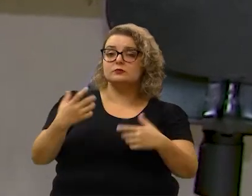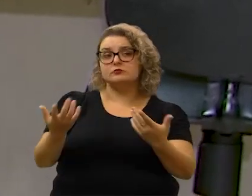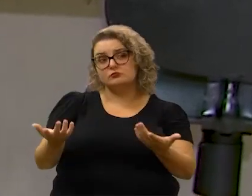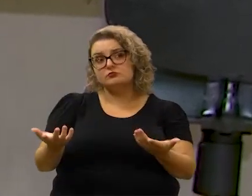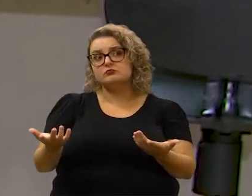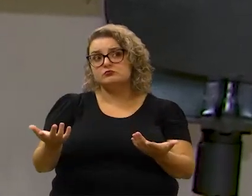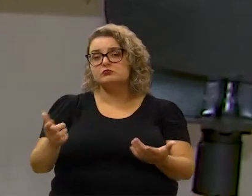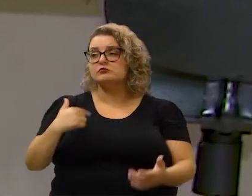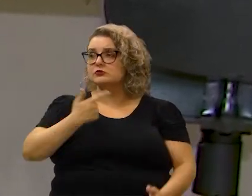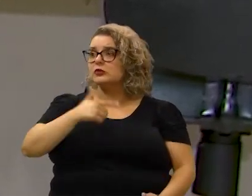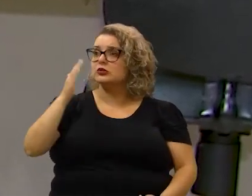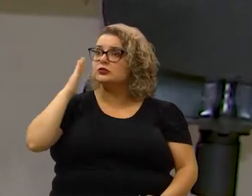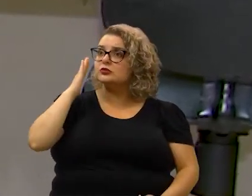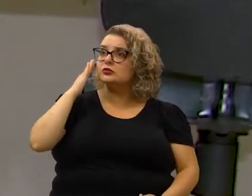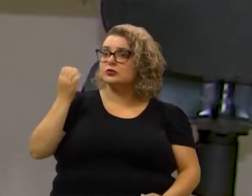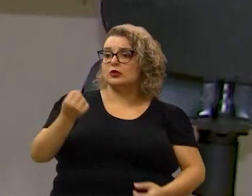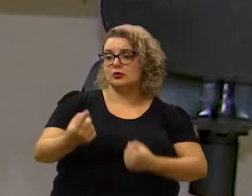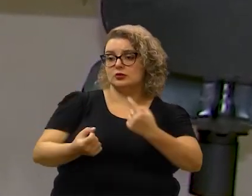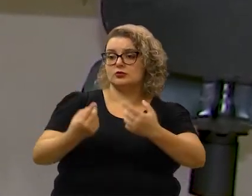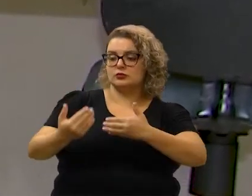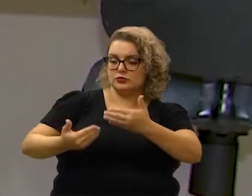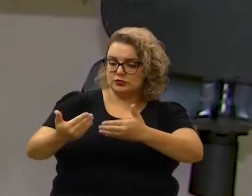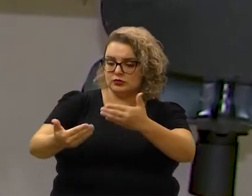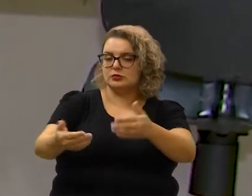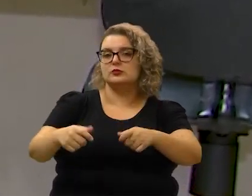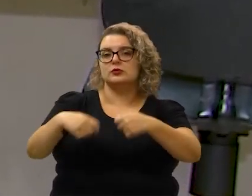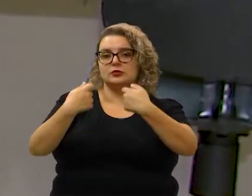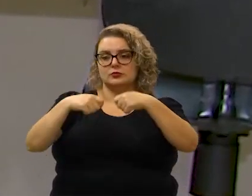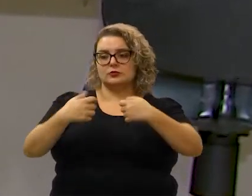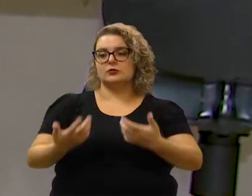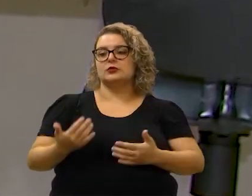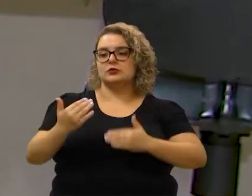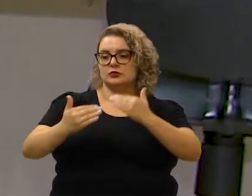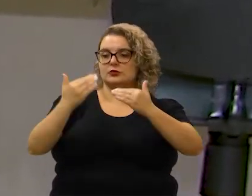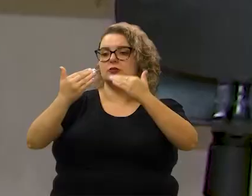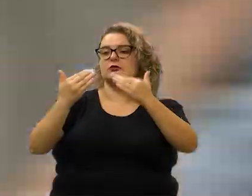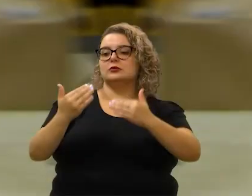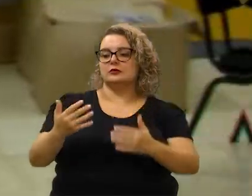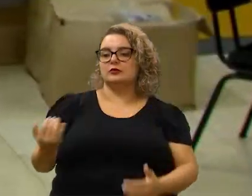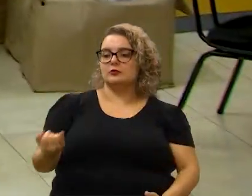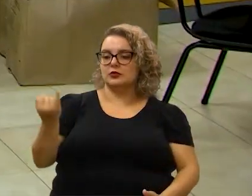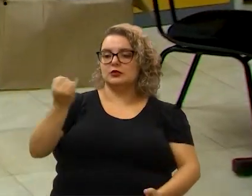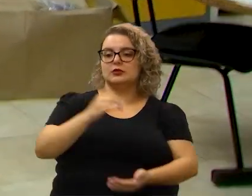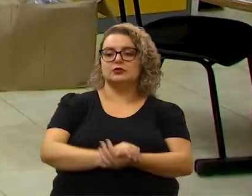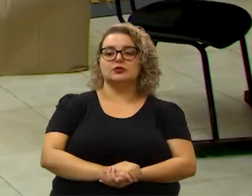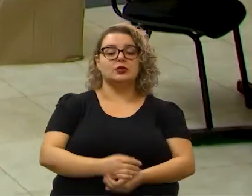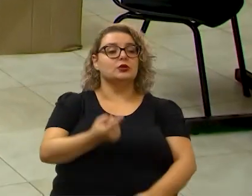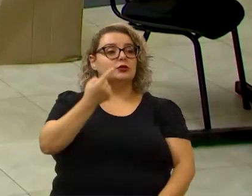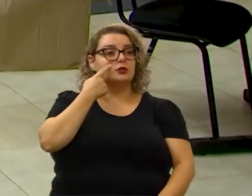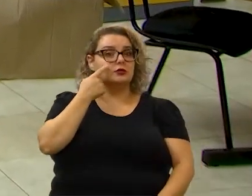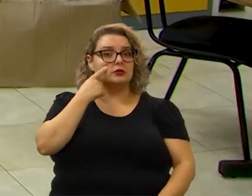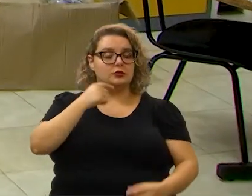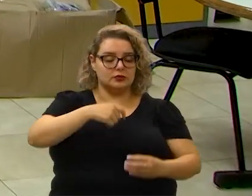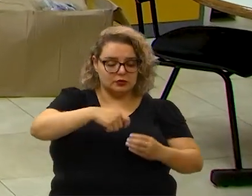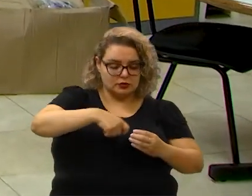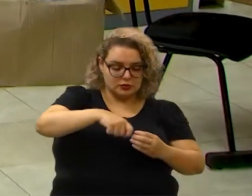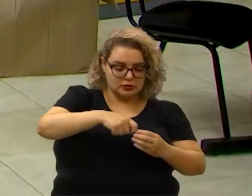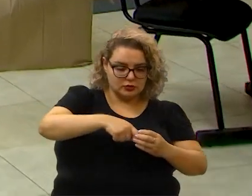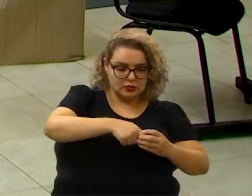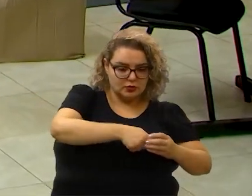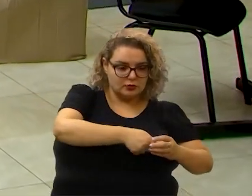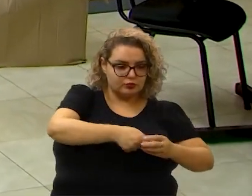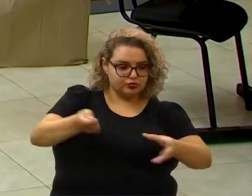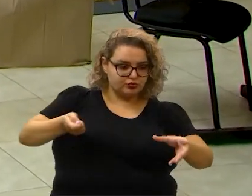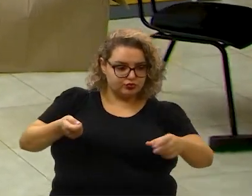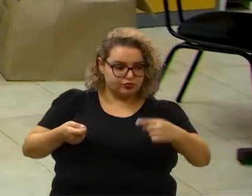momento a gente estar entendendo que, assim, alguns passos que a gente ainda precisa evoluir, foi muito rico. Estou vendo que você está com um peão na mão que